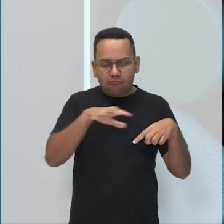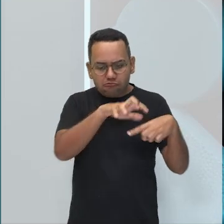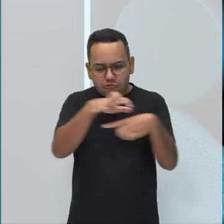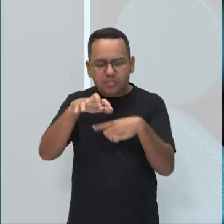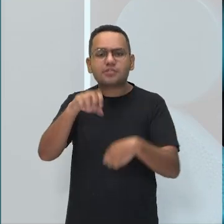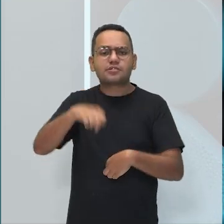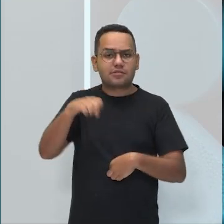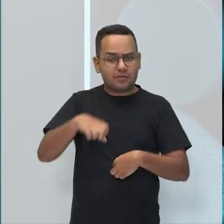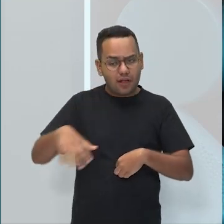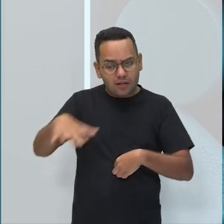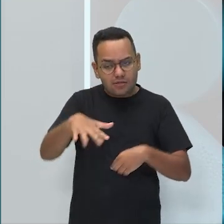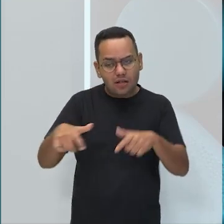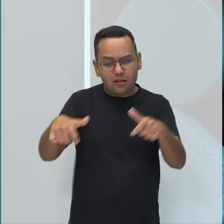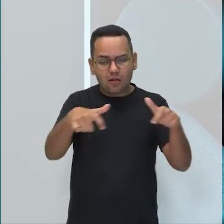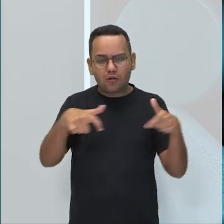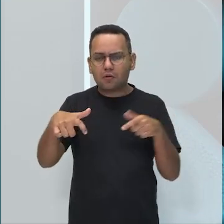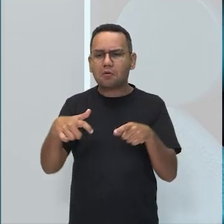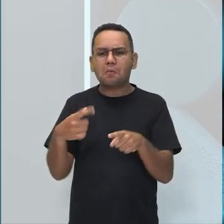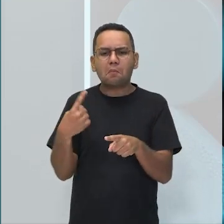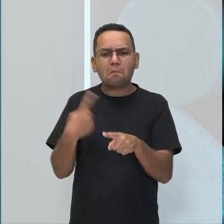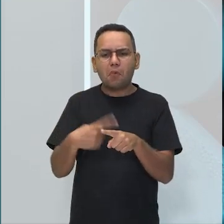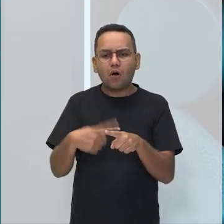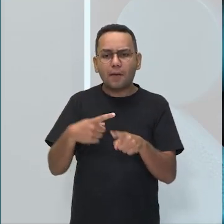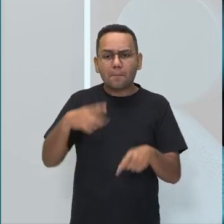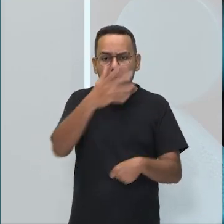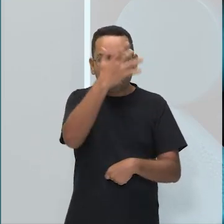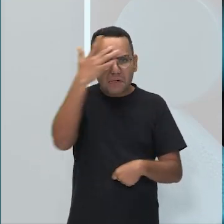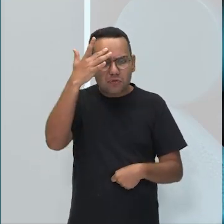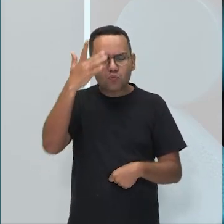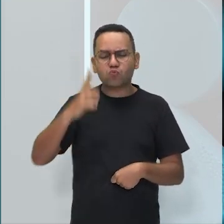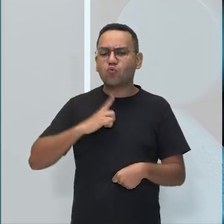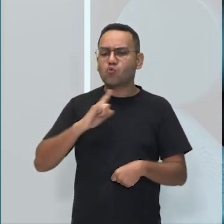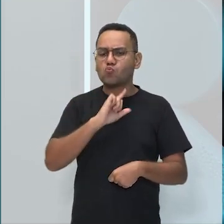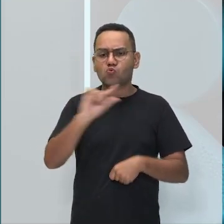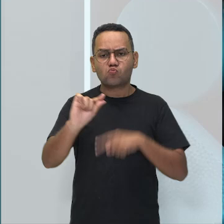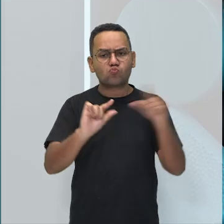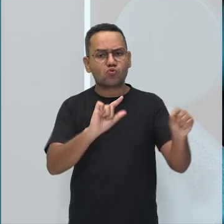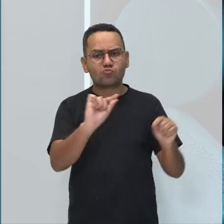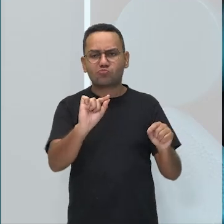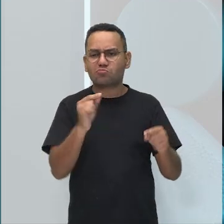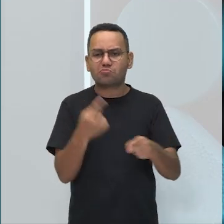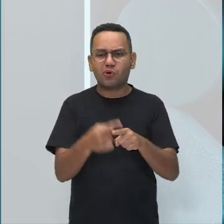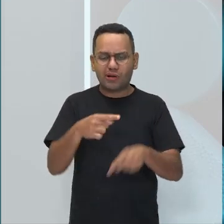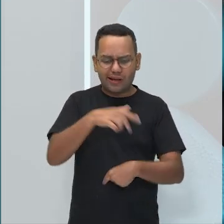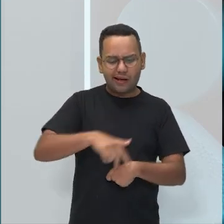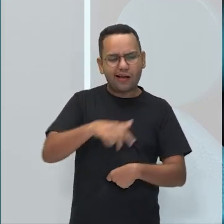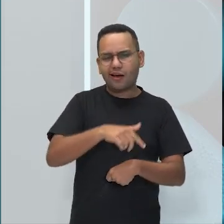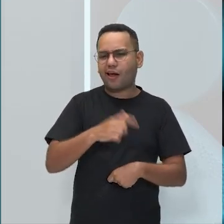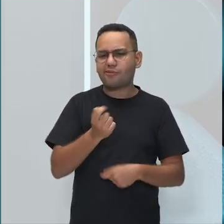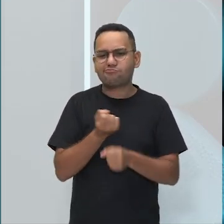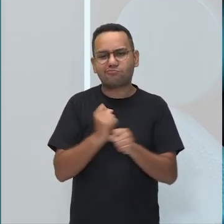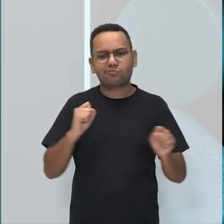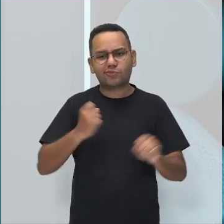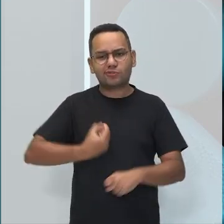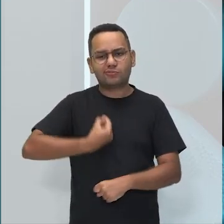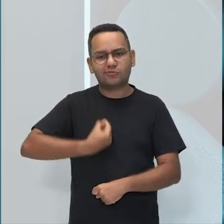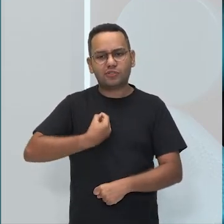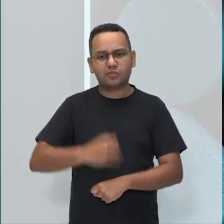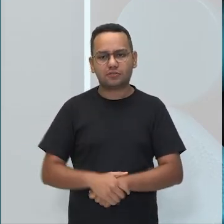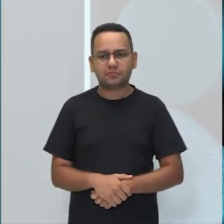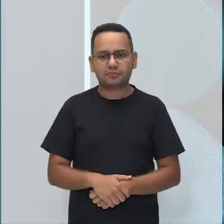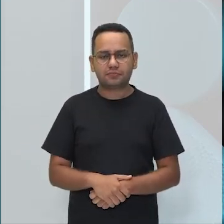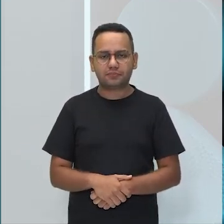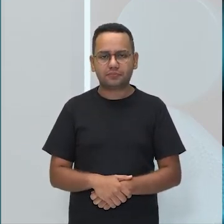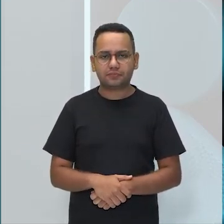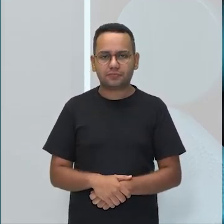dessa região porque ali não há condição de viver. Então percebam que nessa saída, esse